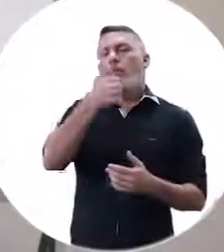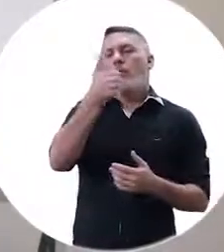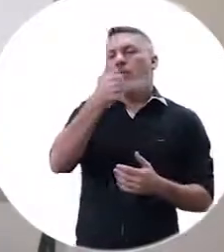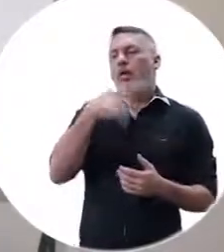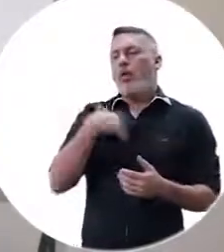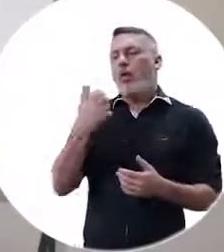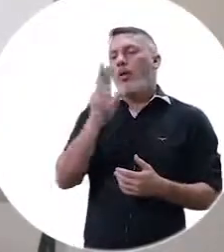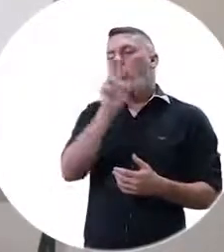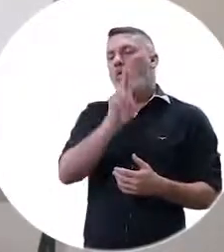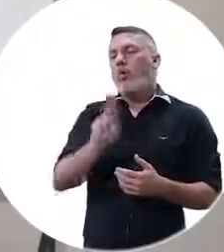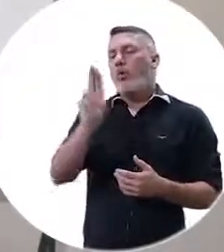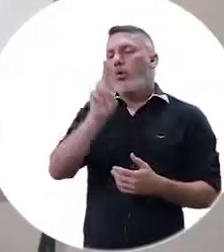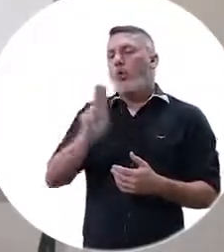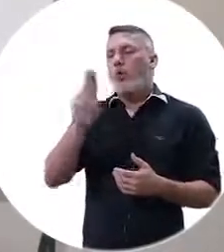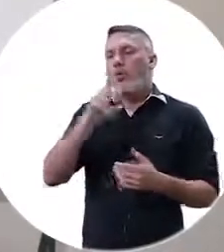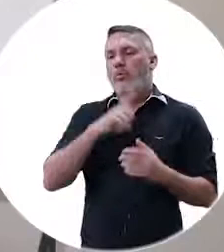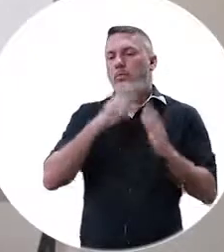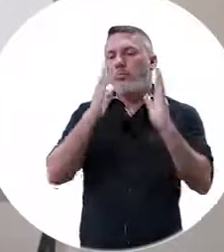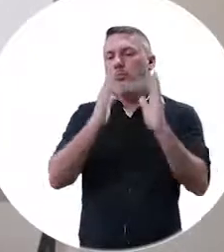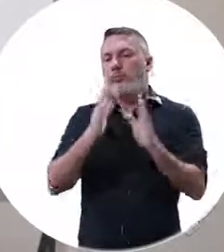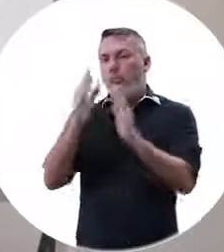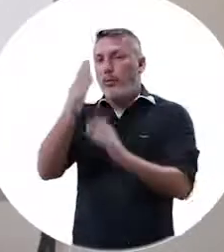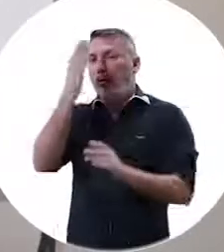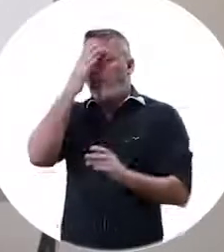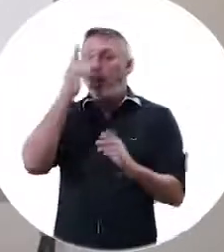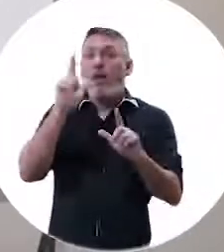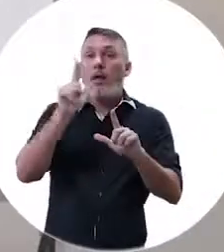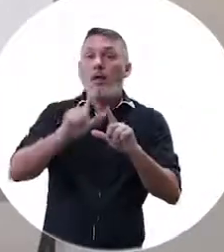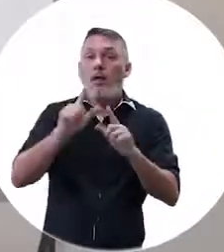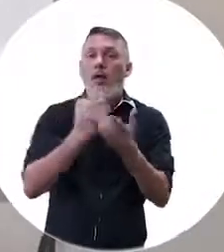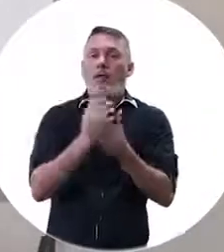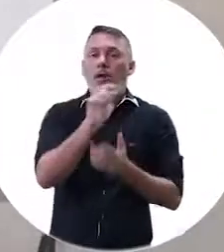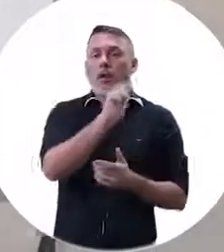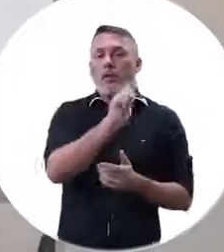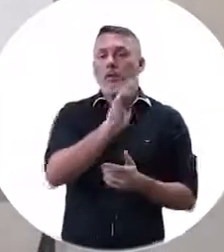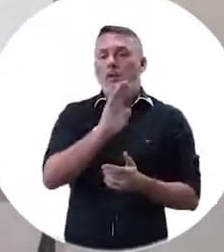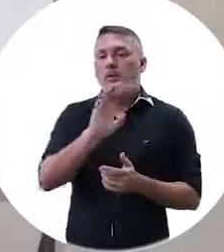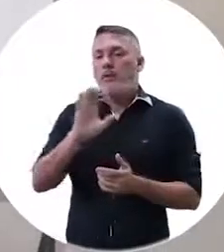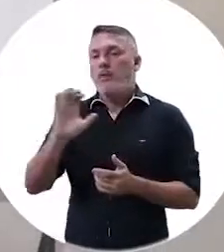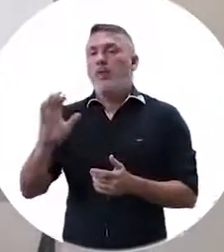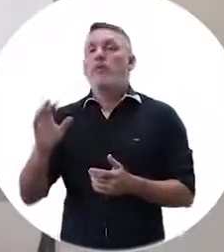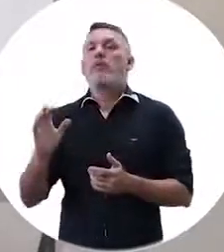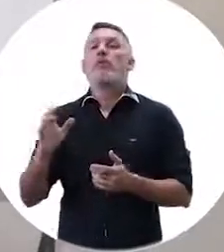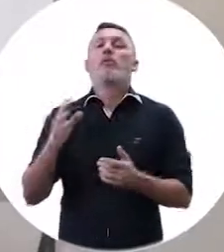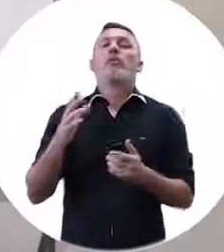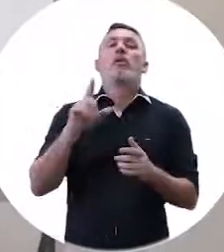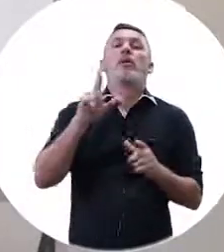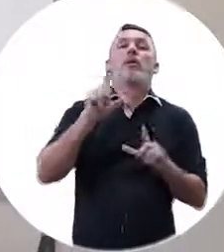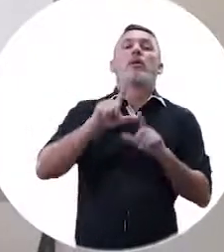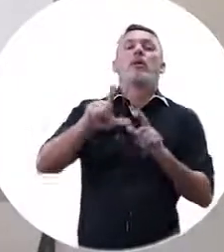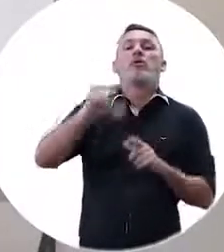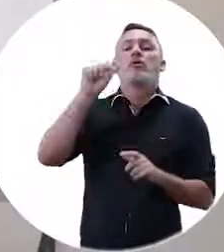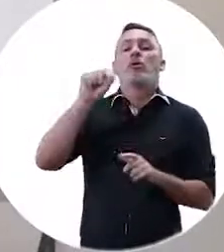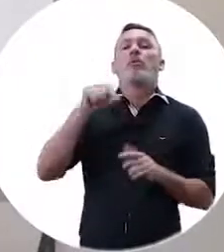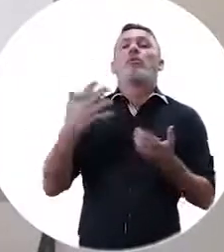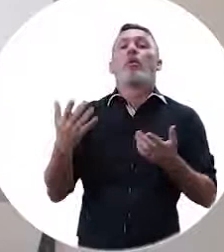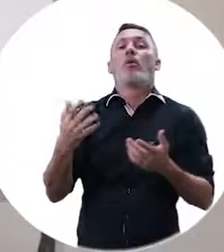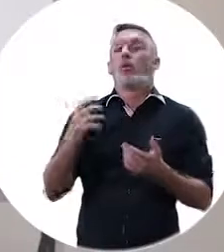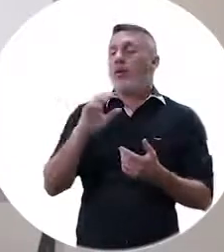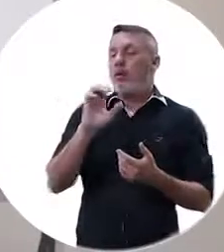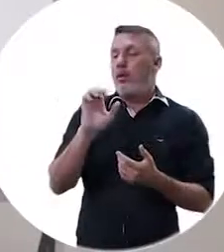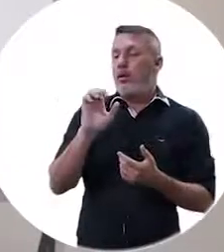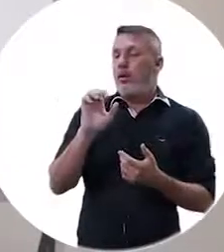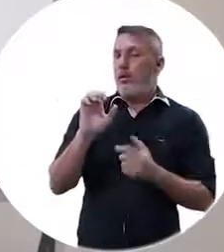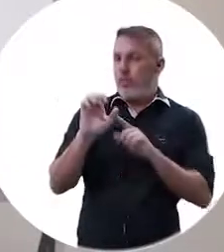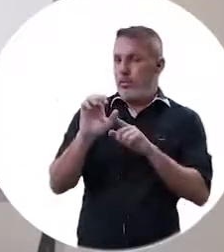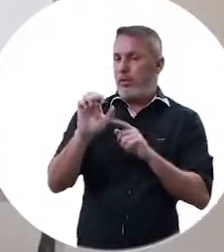Vou dar nome aos compostos dos radicais seguindo a ordem alfabética. Começo pelo etil.